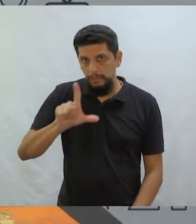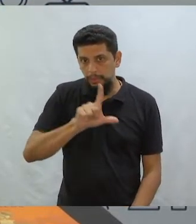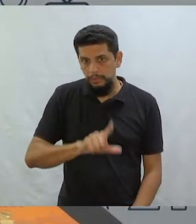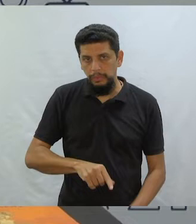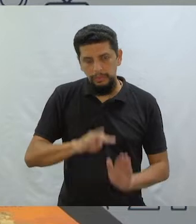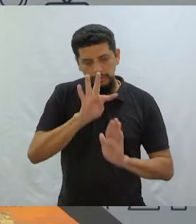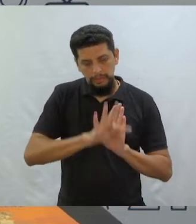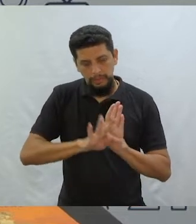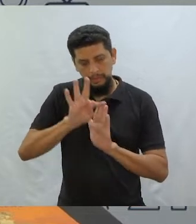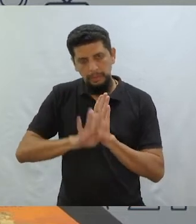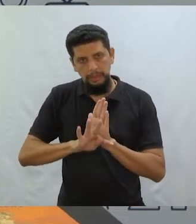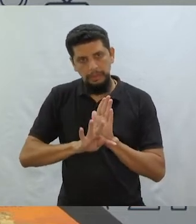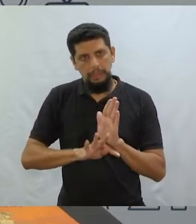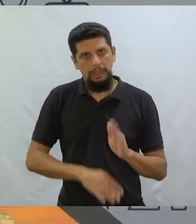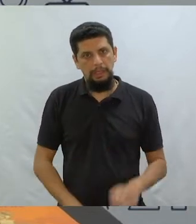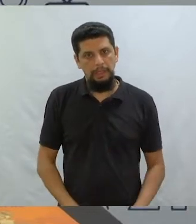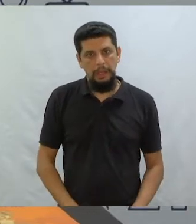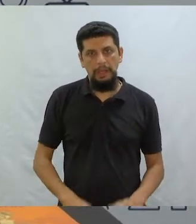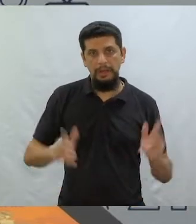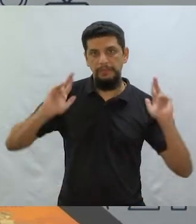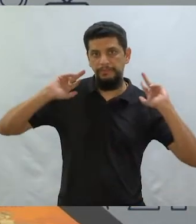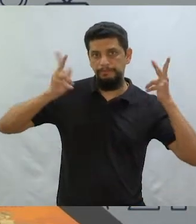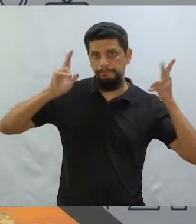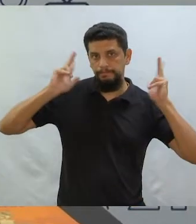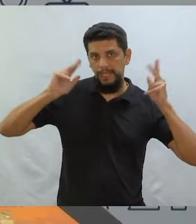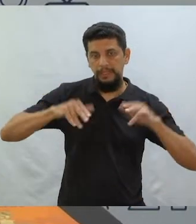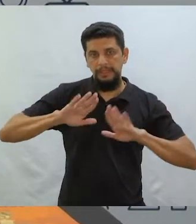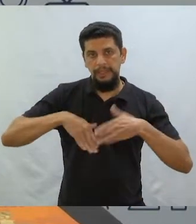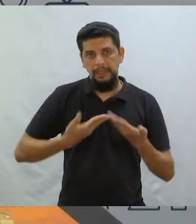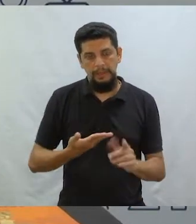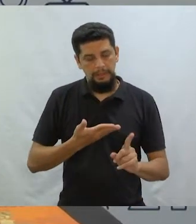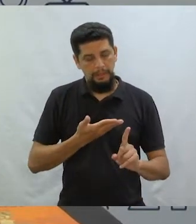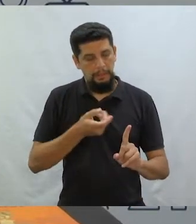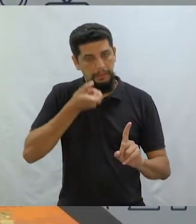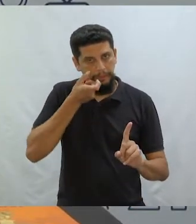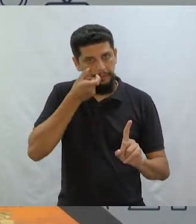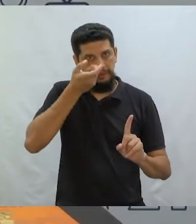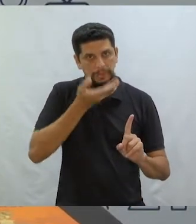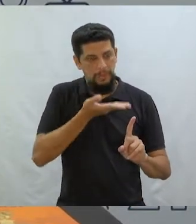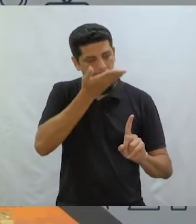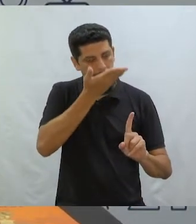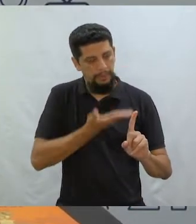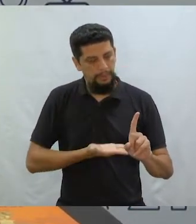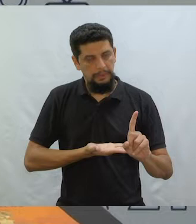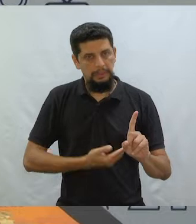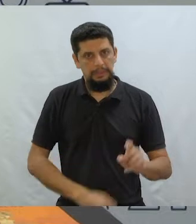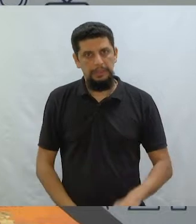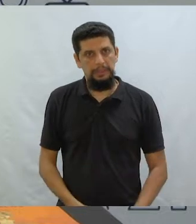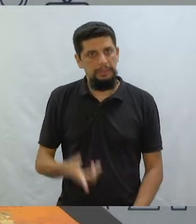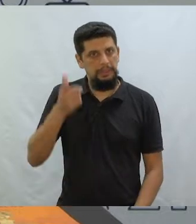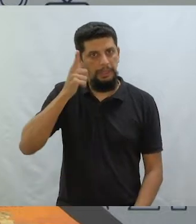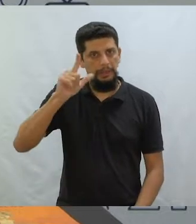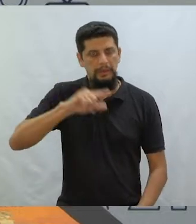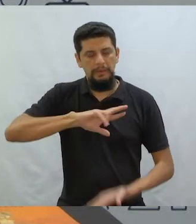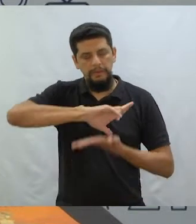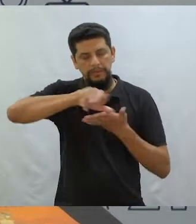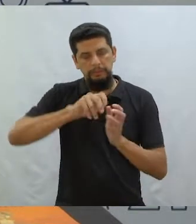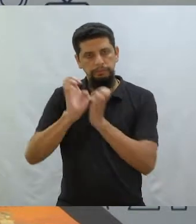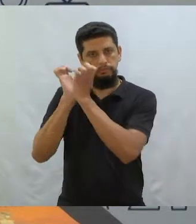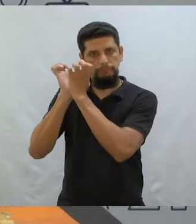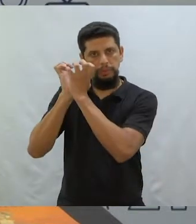com os seus textos com as suas aventuras então É bem interessante rut Rocha também ganhou vários